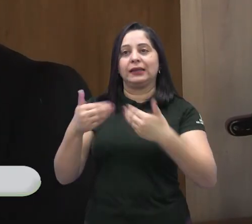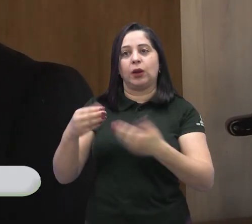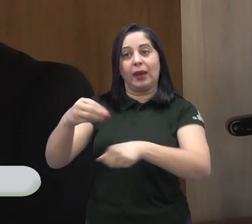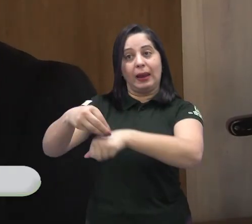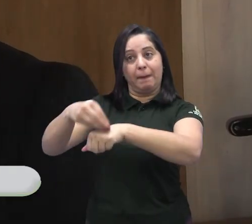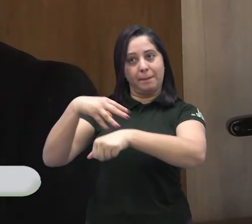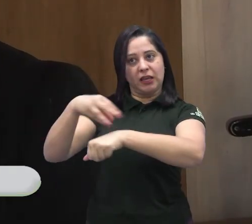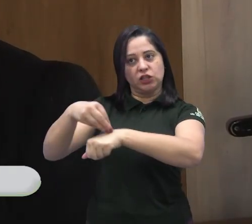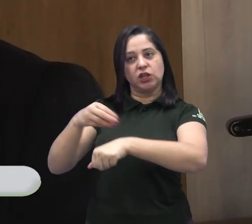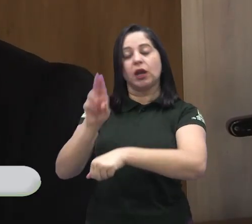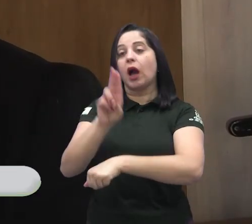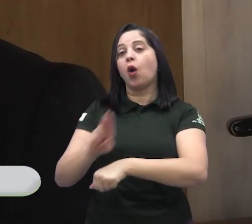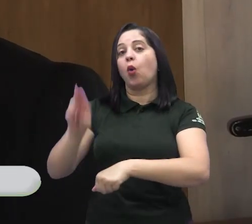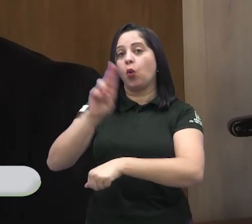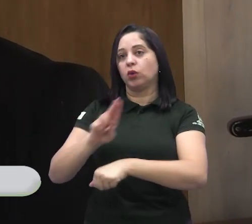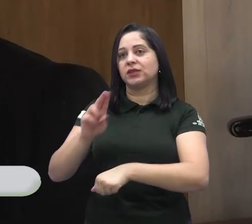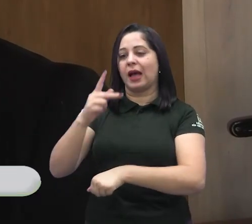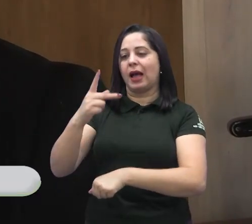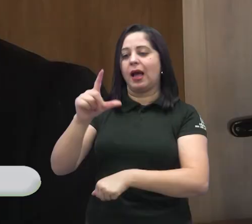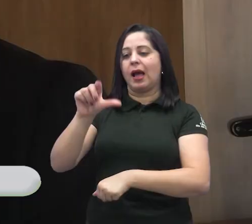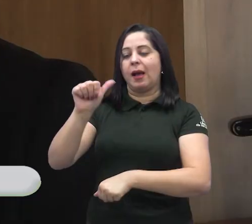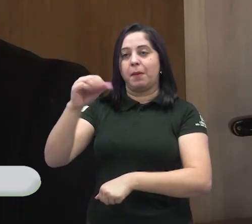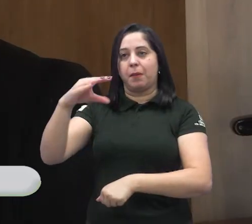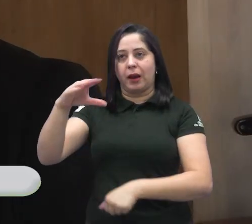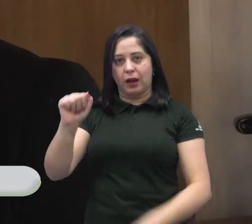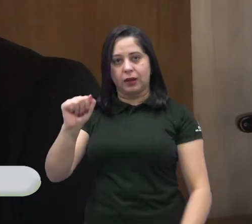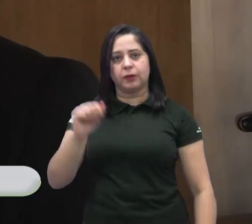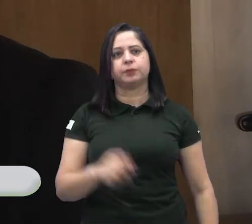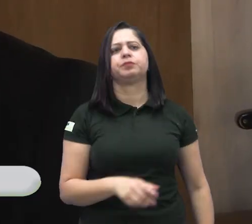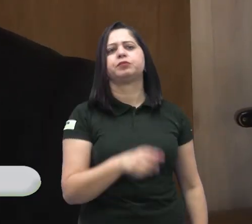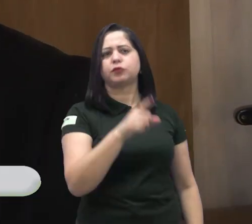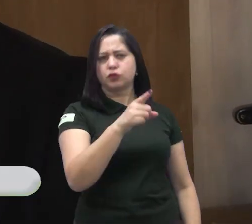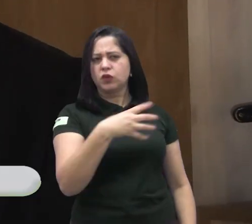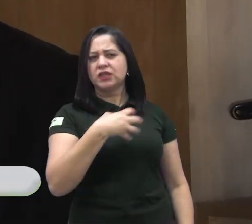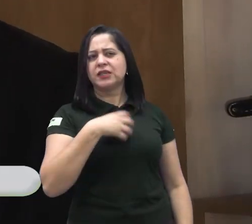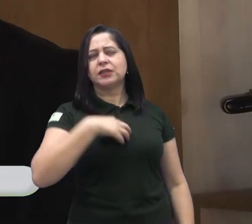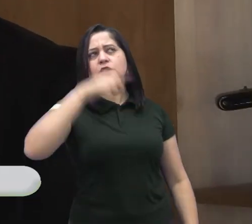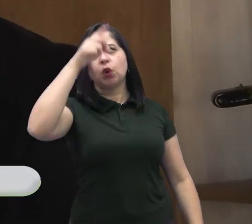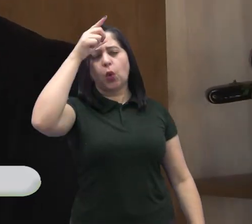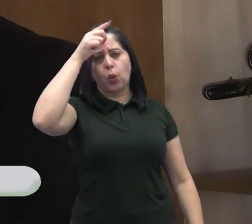Então, ele recomendou usar a plaquinha de bruxismo. Como você